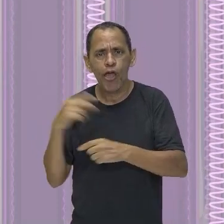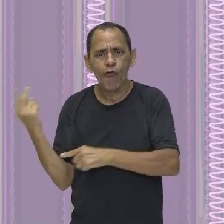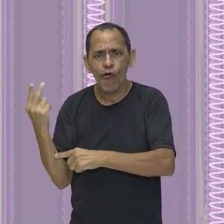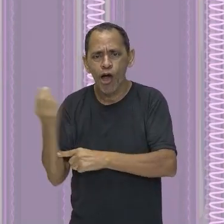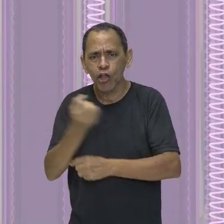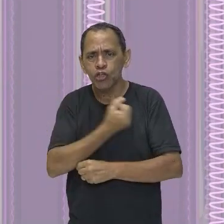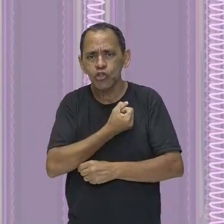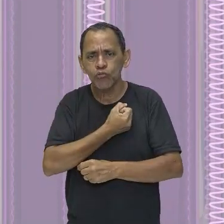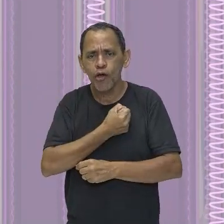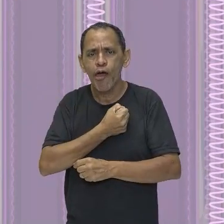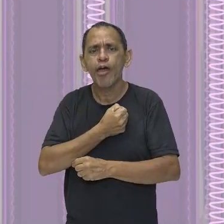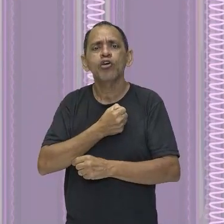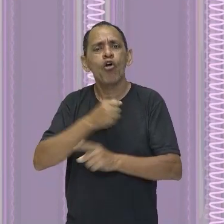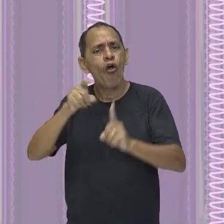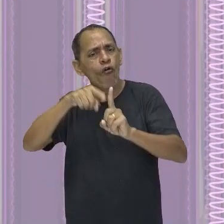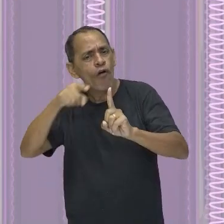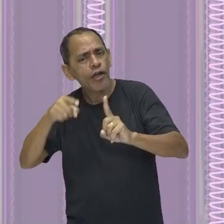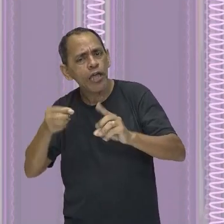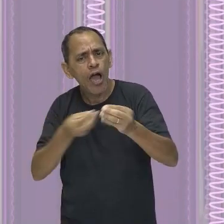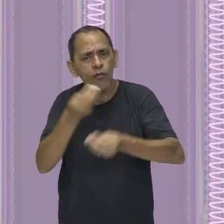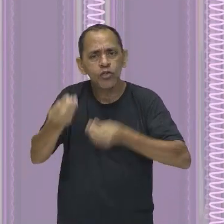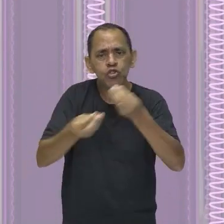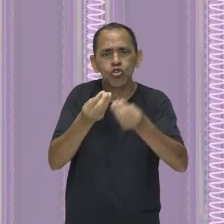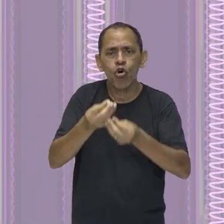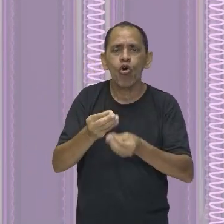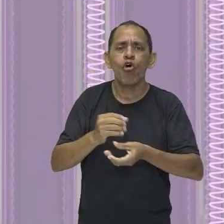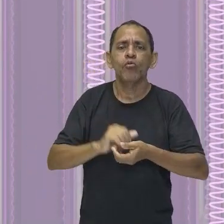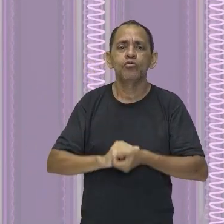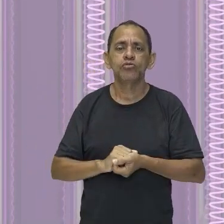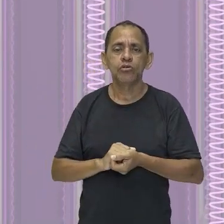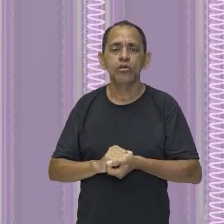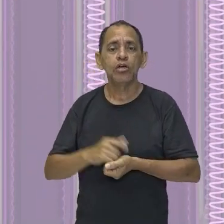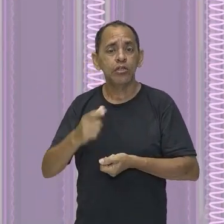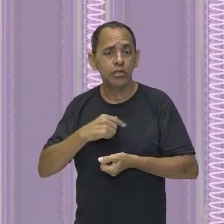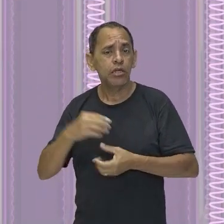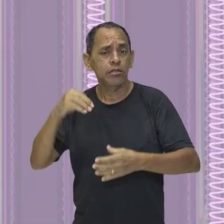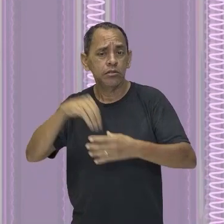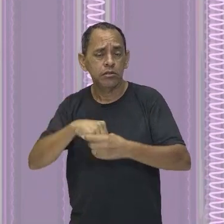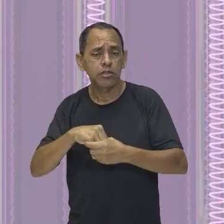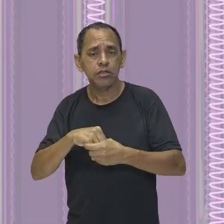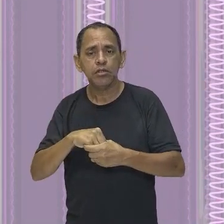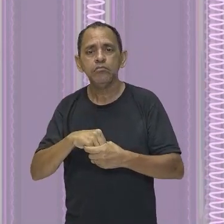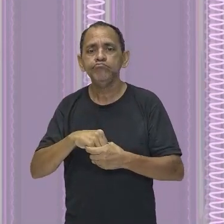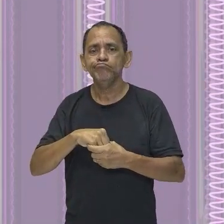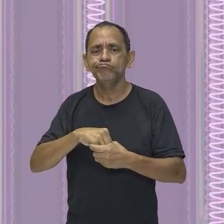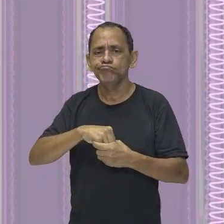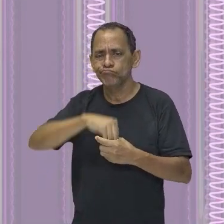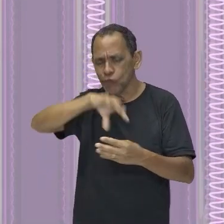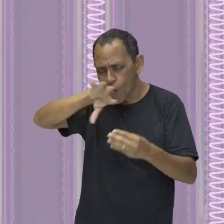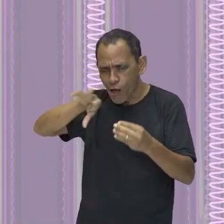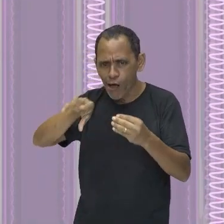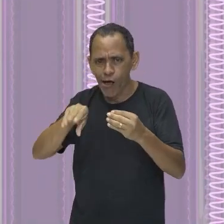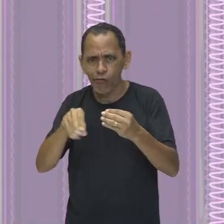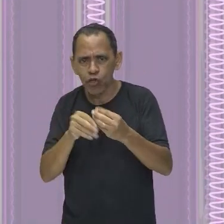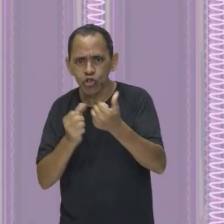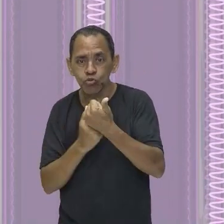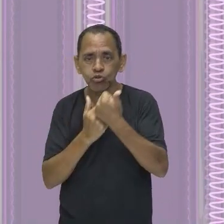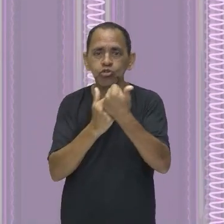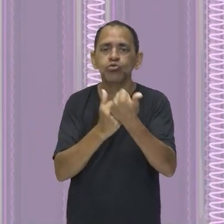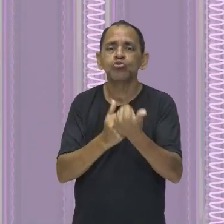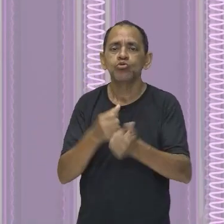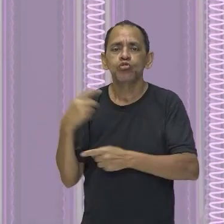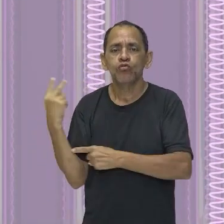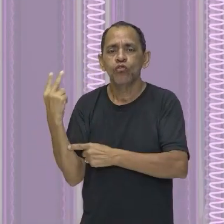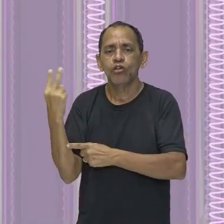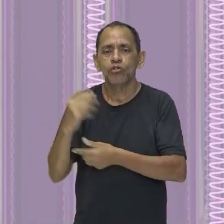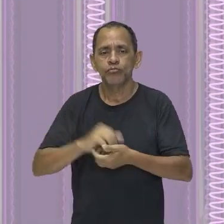as variáveis assumem algum valor direcionado, certo? E para darmos